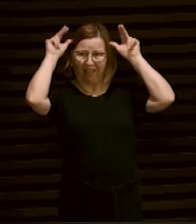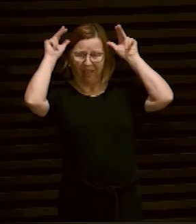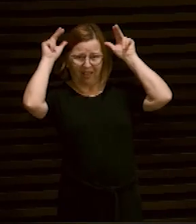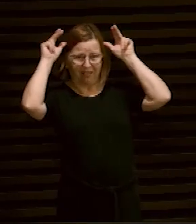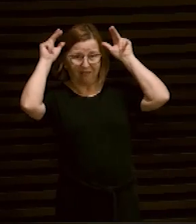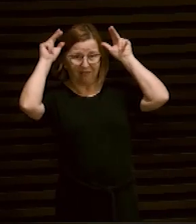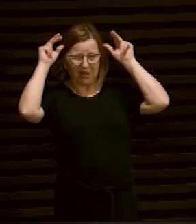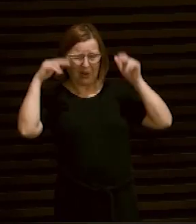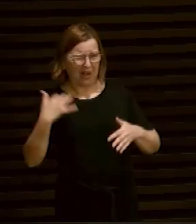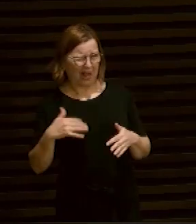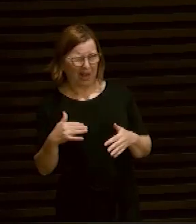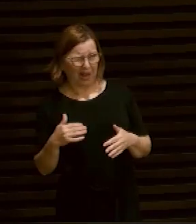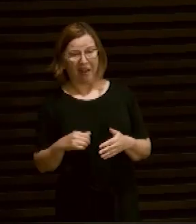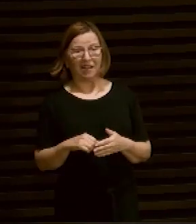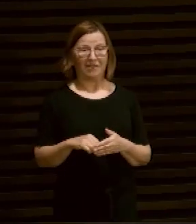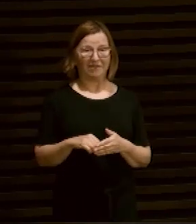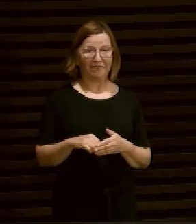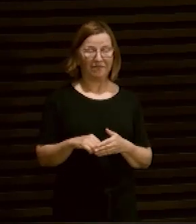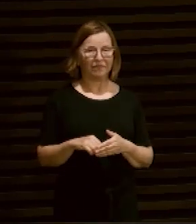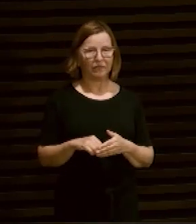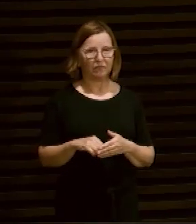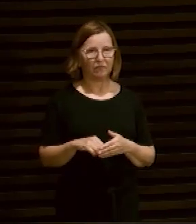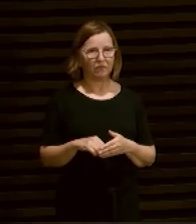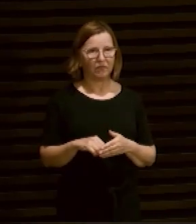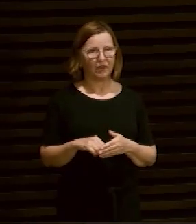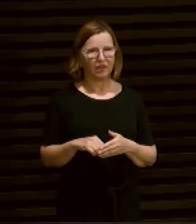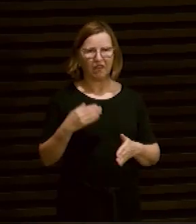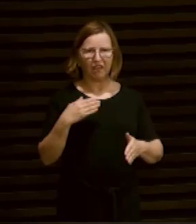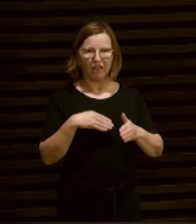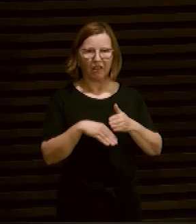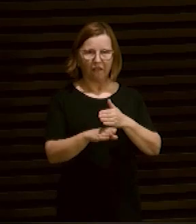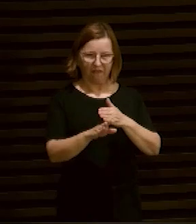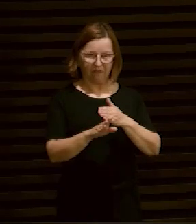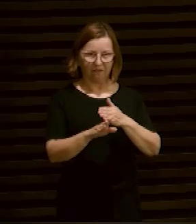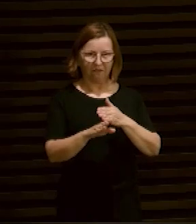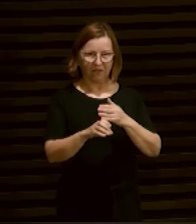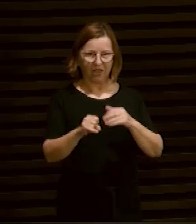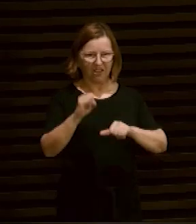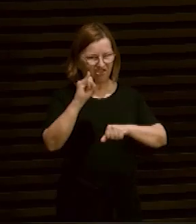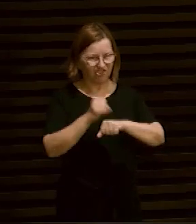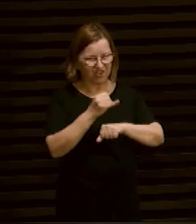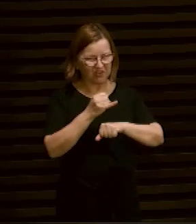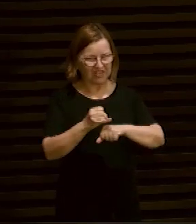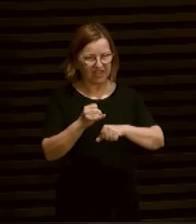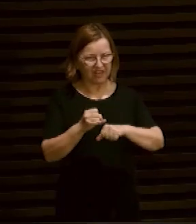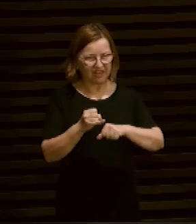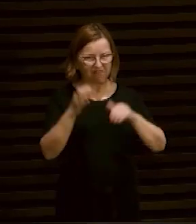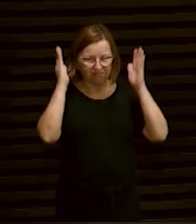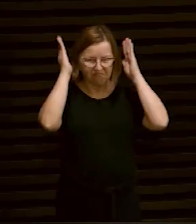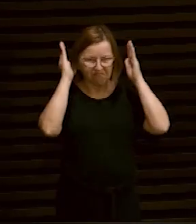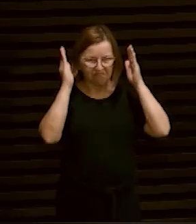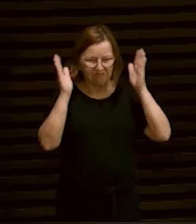a puro sangue árabe. Entrou montado num jegue, num jumentinho simples. Quem